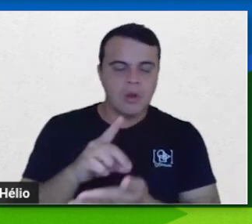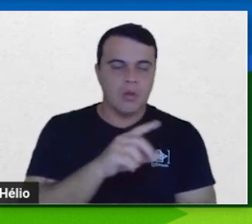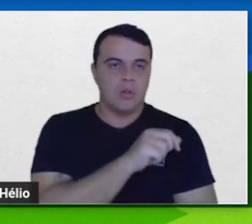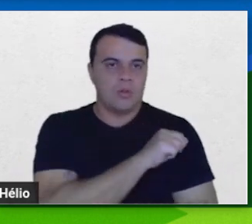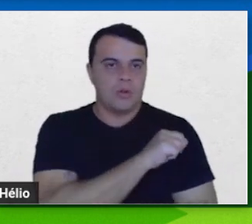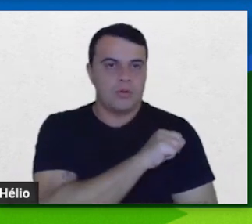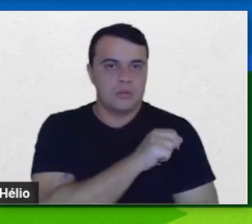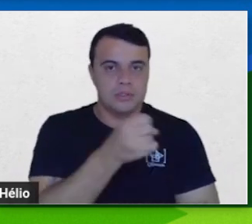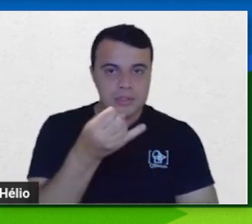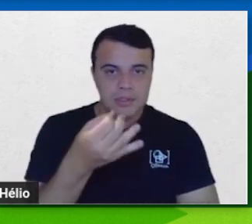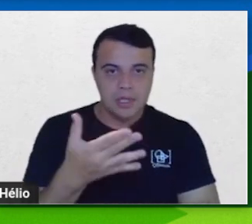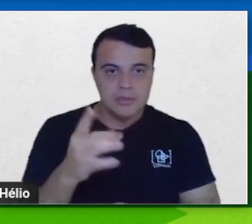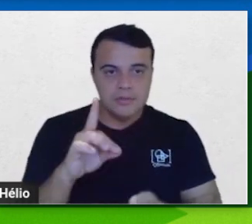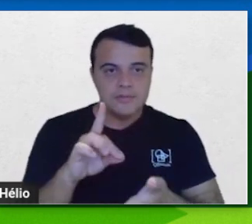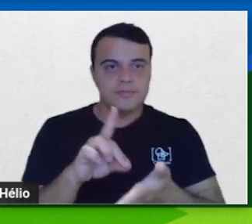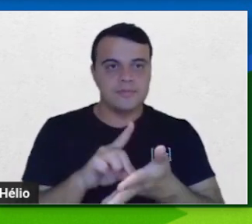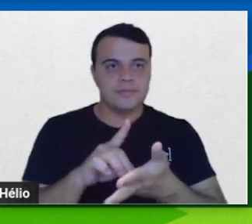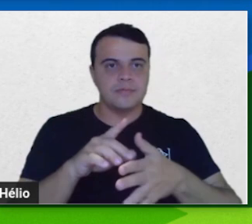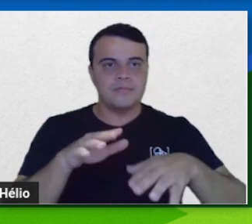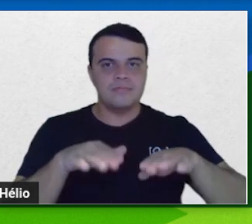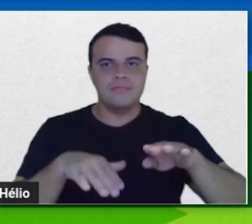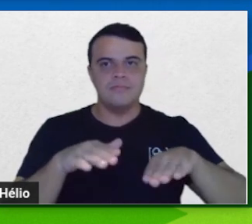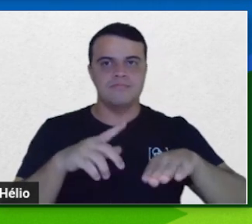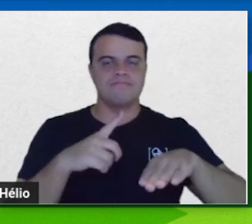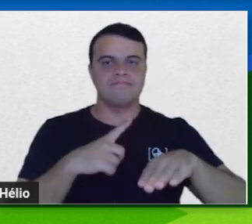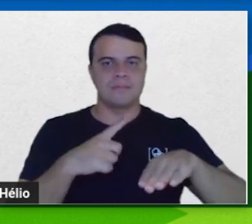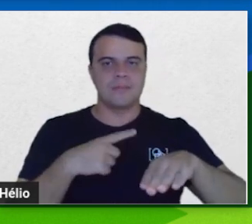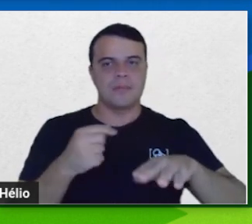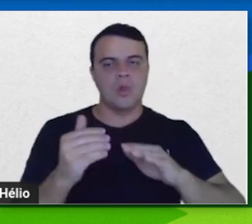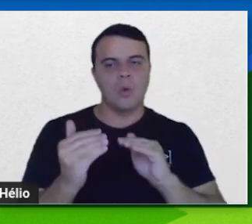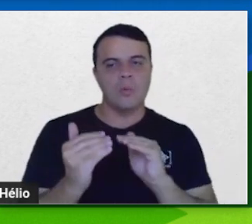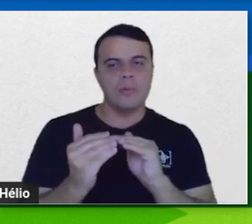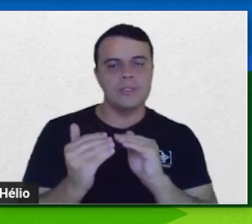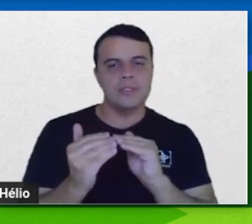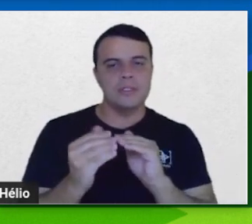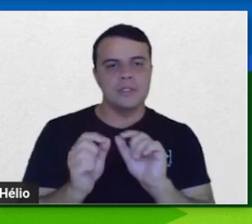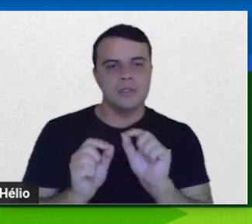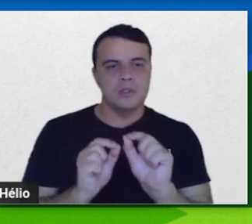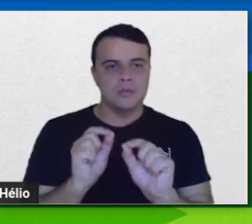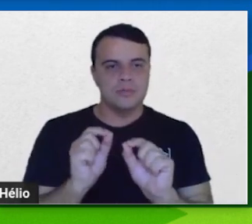disse, a criatividade, ela tem a ver com